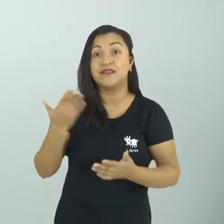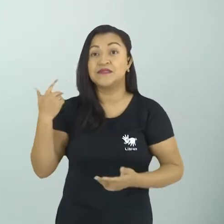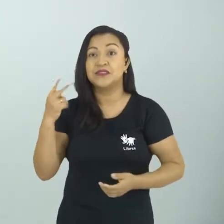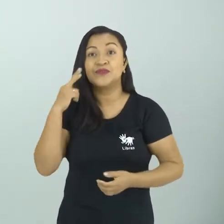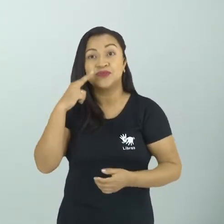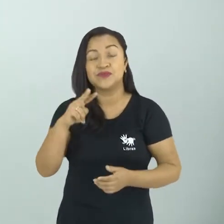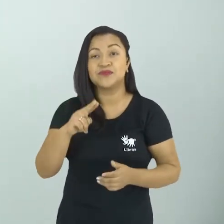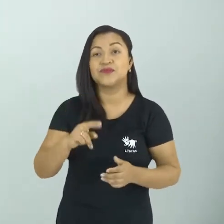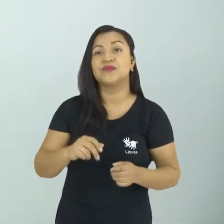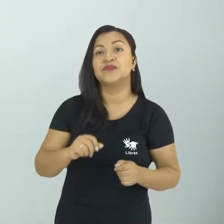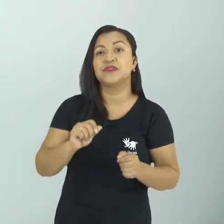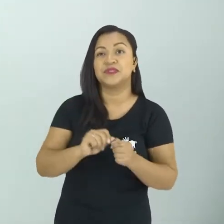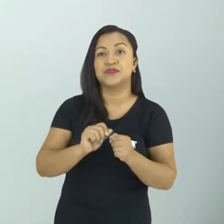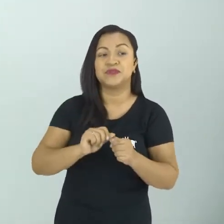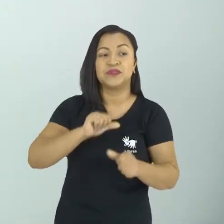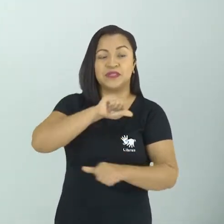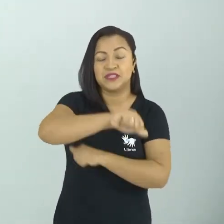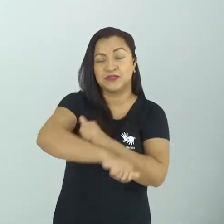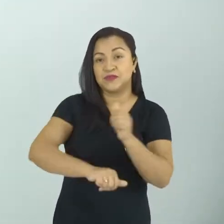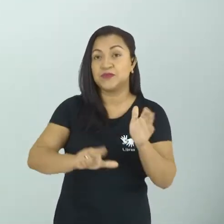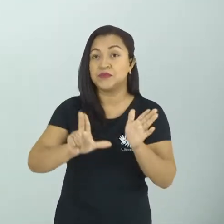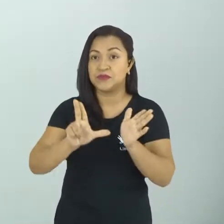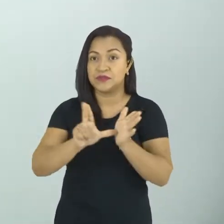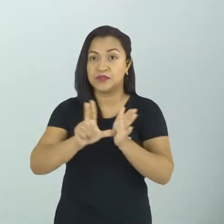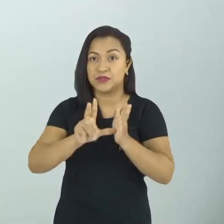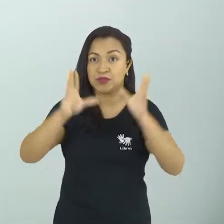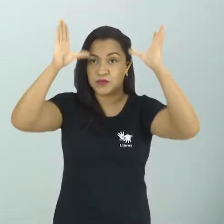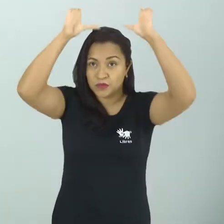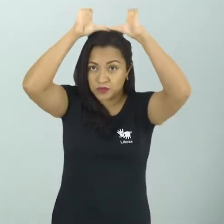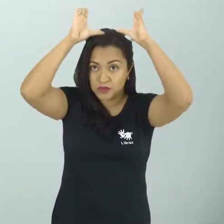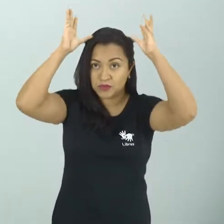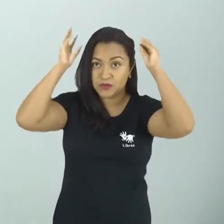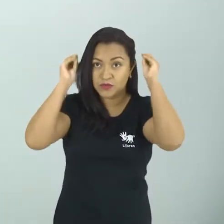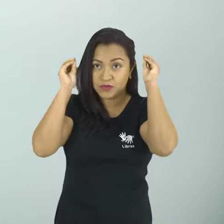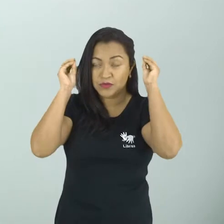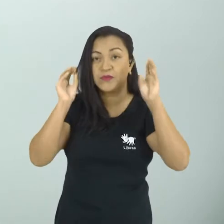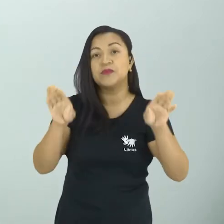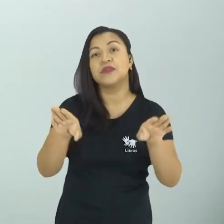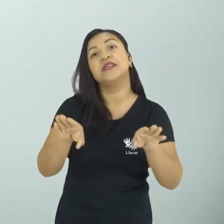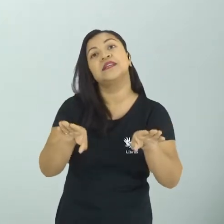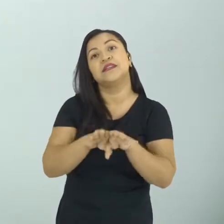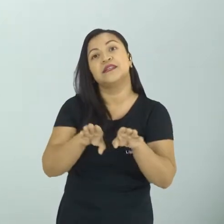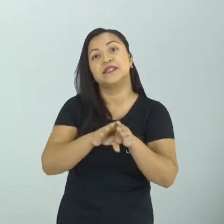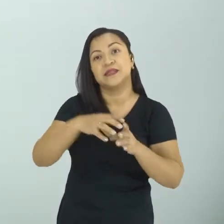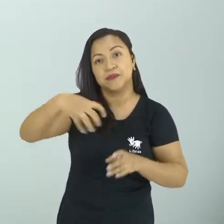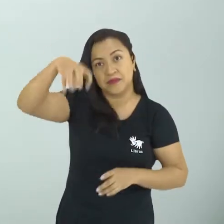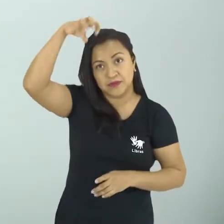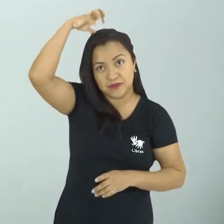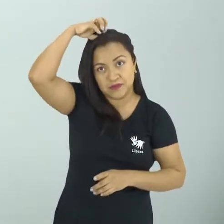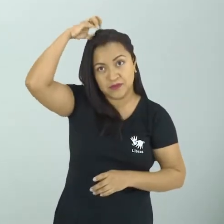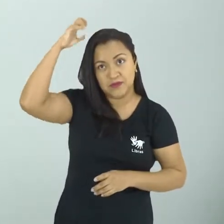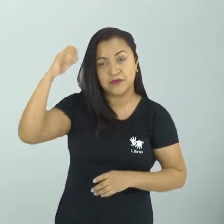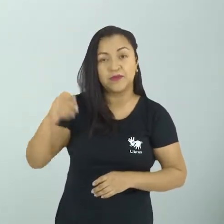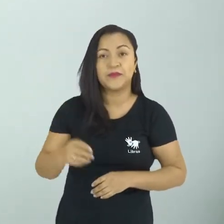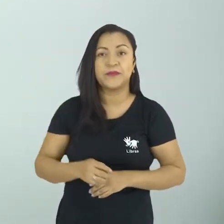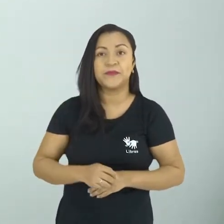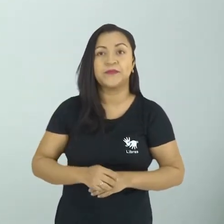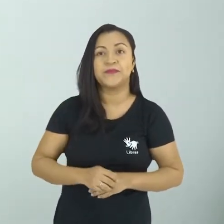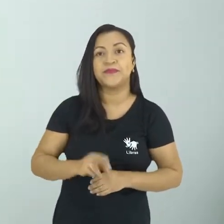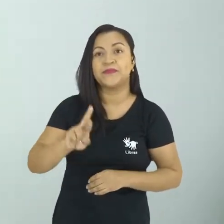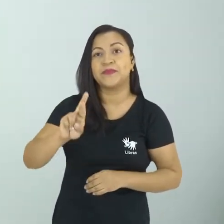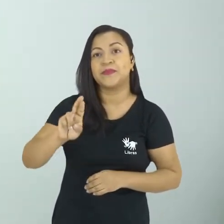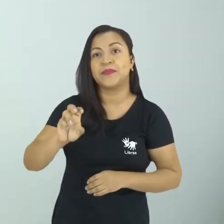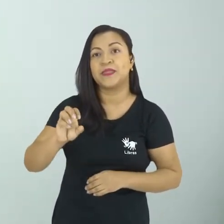Martinho Lutero, João Calvino e também pelo rei da Inglaterra, Henrique VIII. E a minha pergunta é a seguinte: a